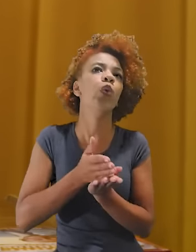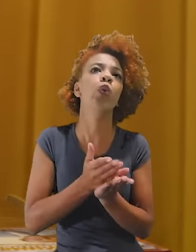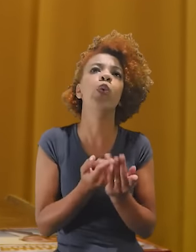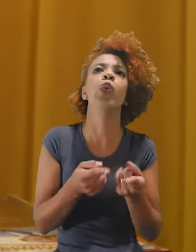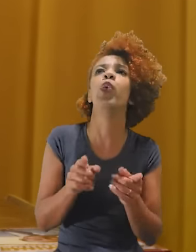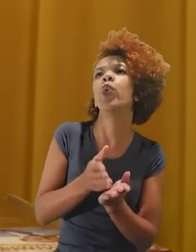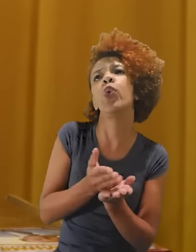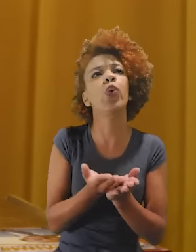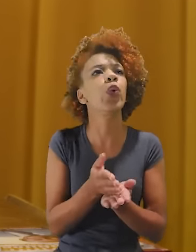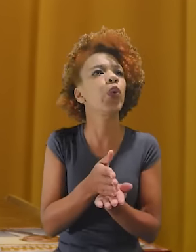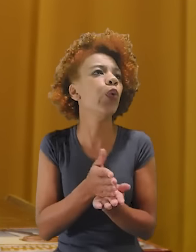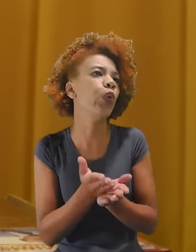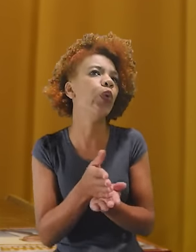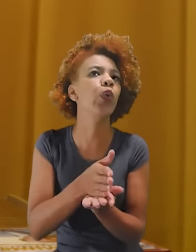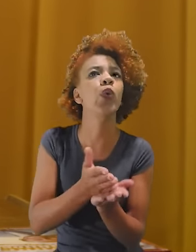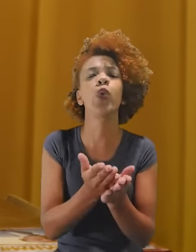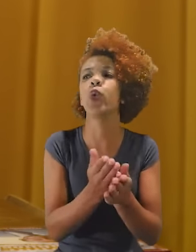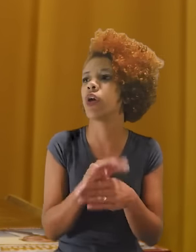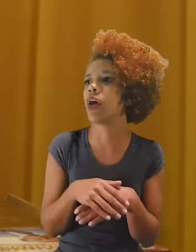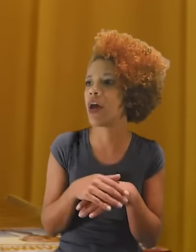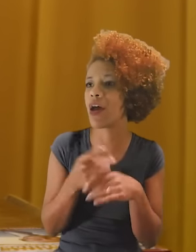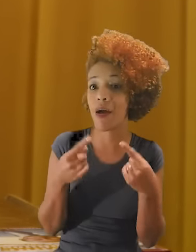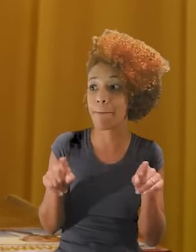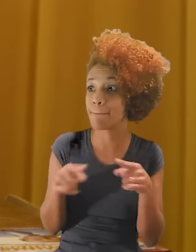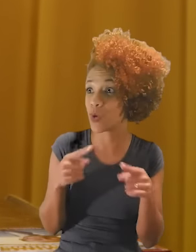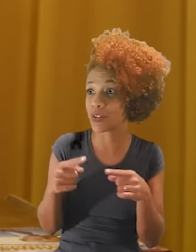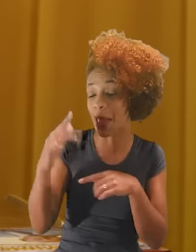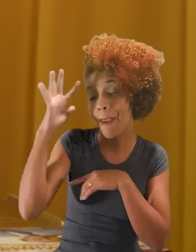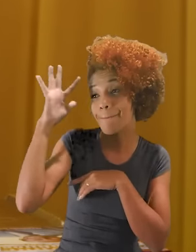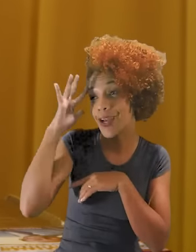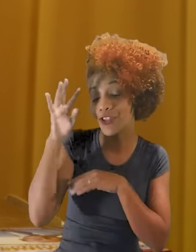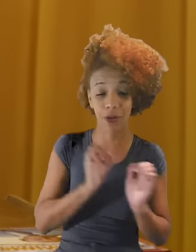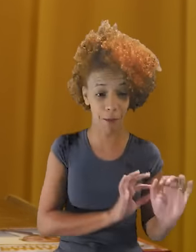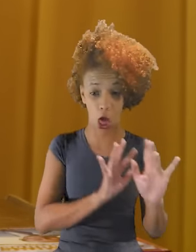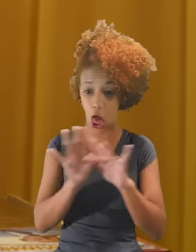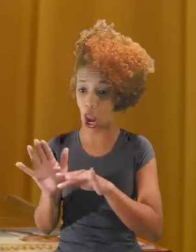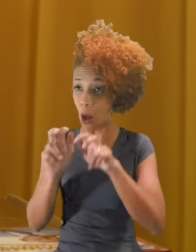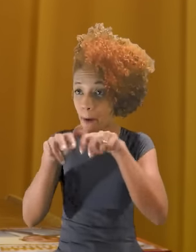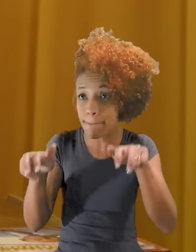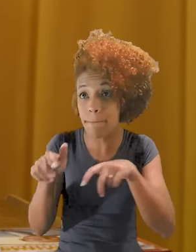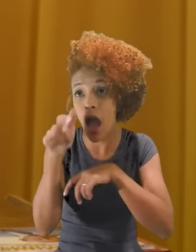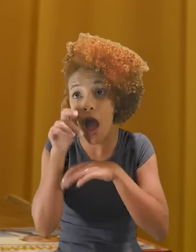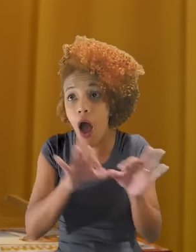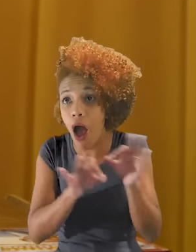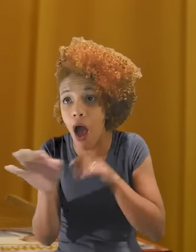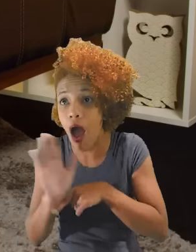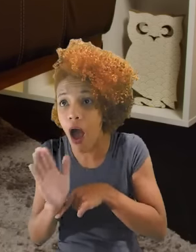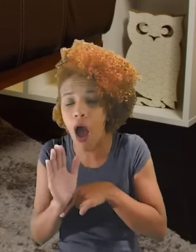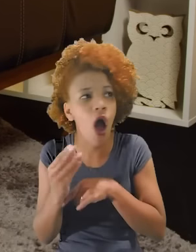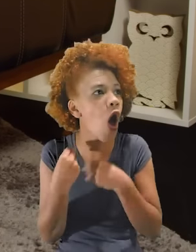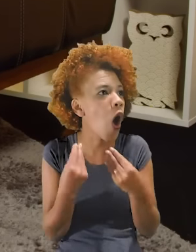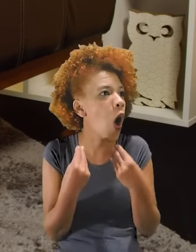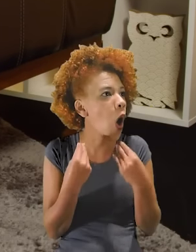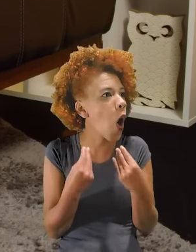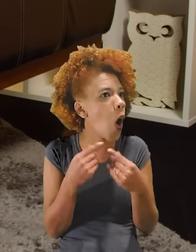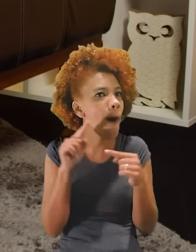música? Pô, o cara assovia a música. Então você imagina quando a galera foi no cinema e viu aquilo pela primeira vez, tá cara. Bom. Que porra é